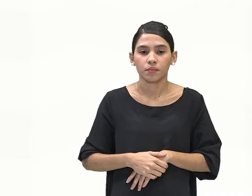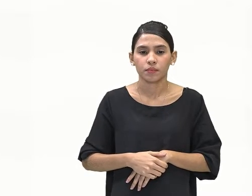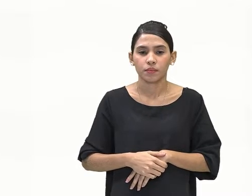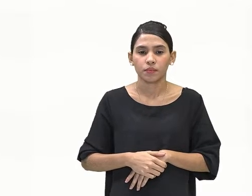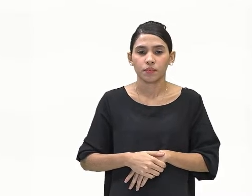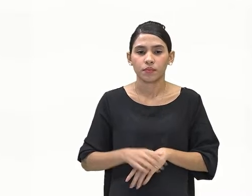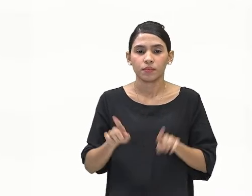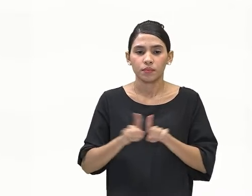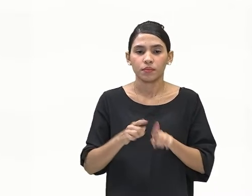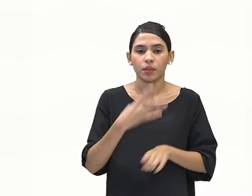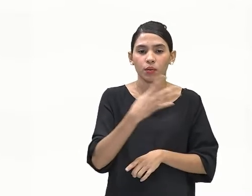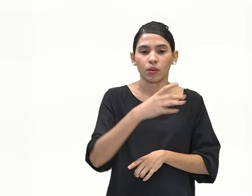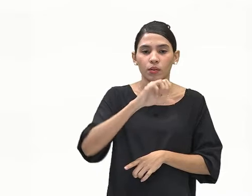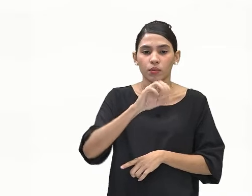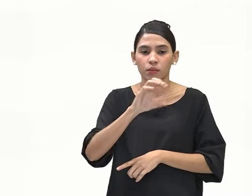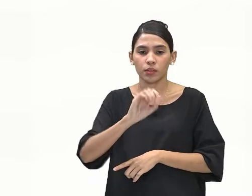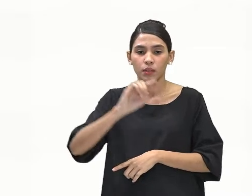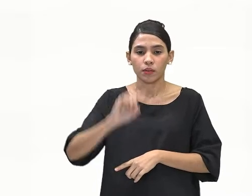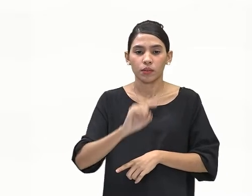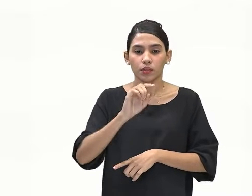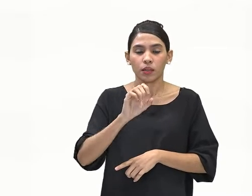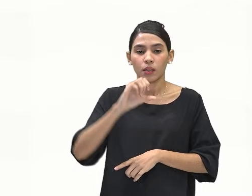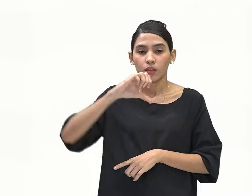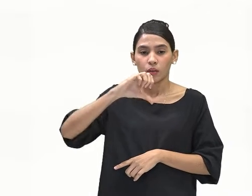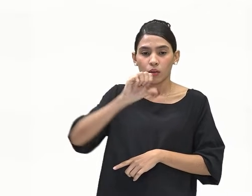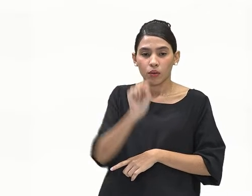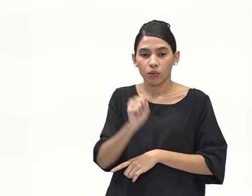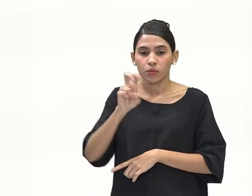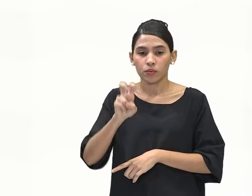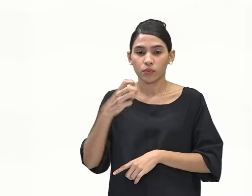490.854 pessoas indígenas, o que representa um total de